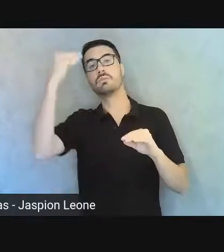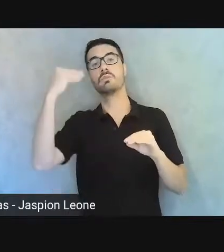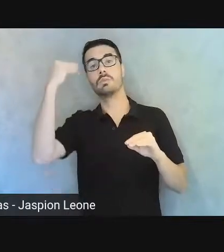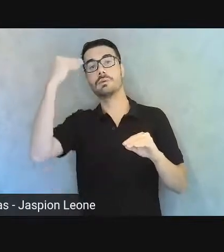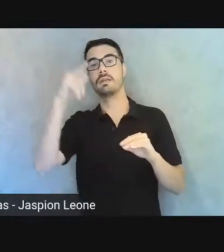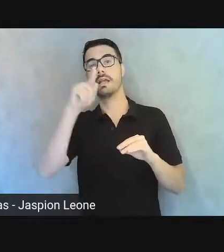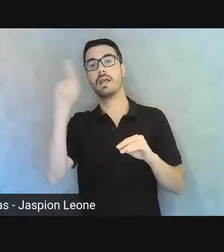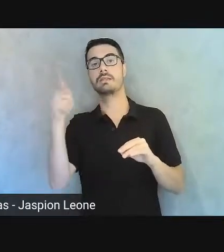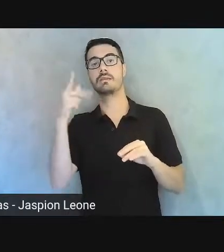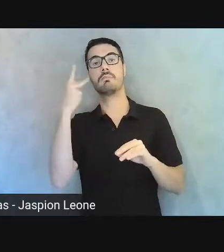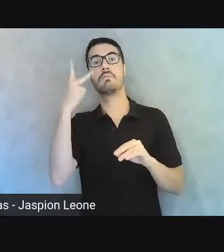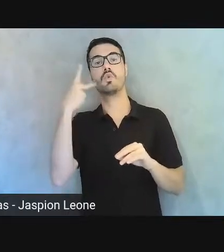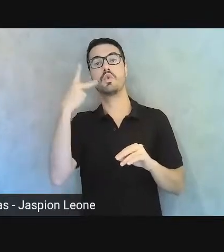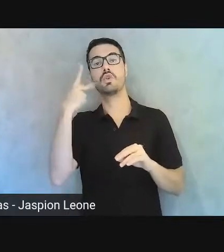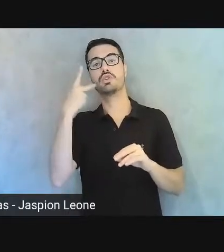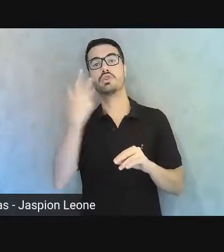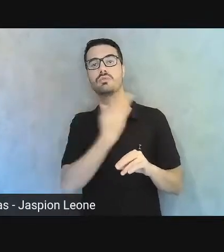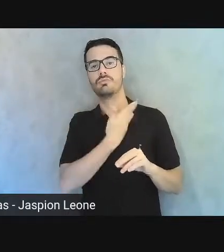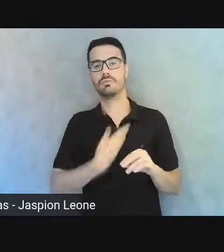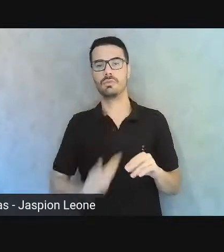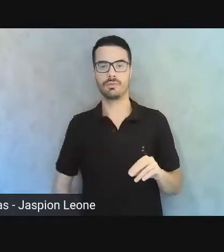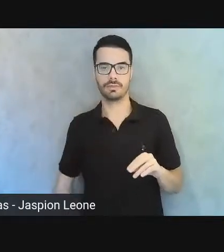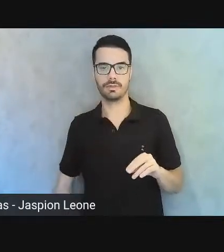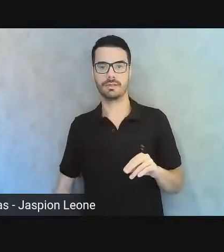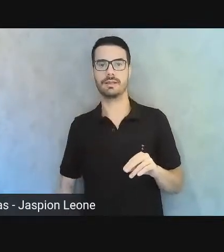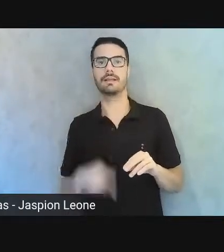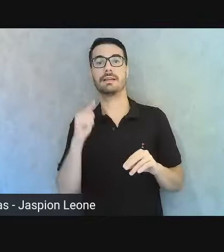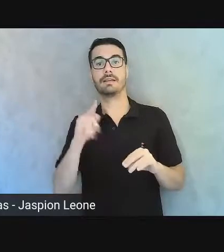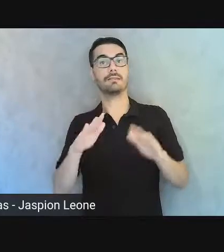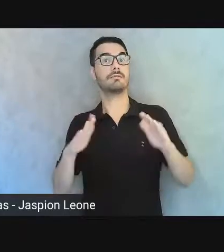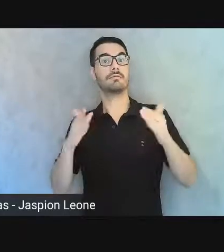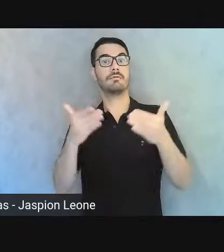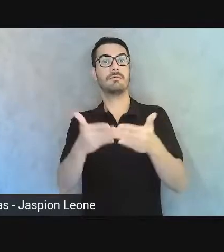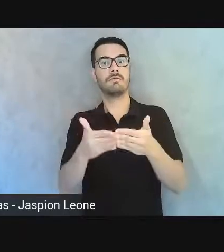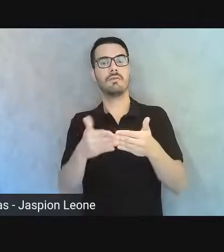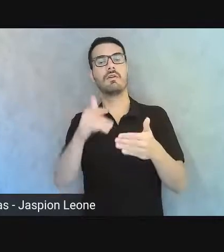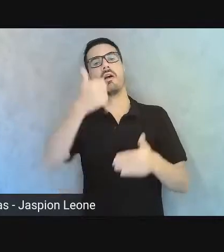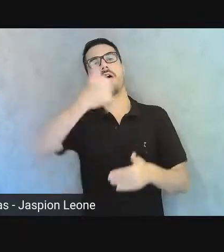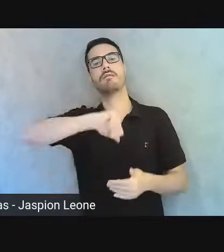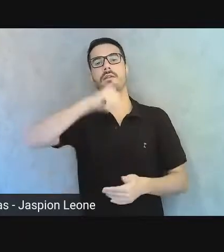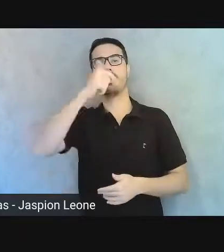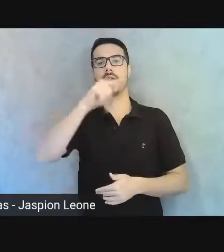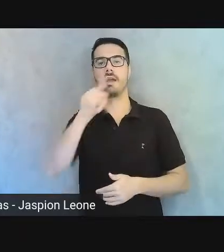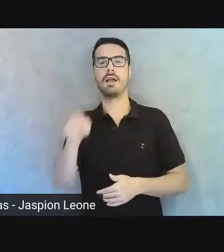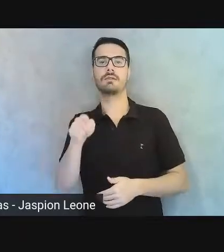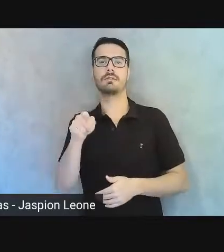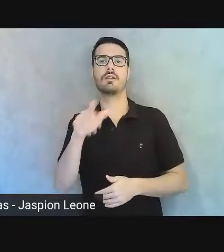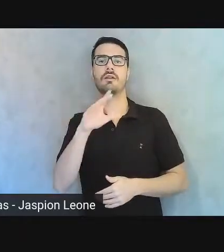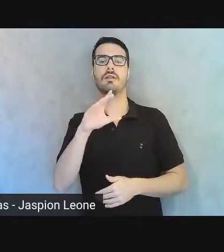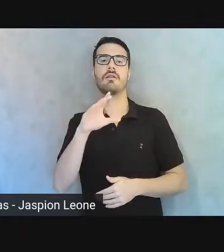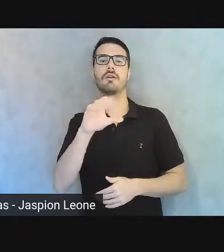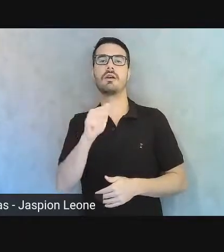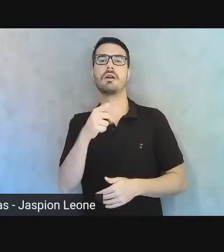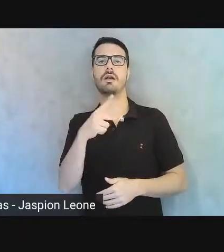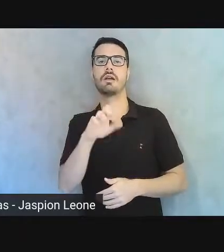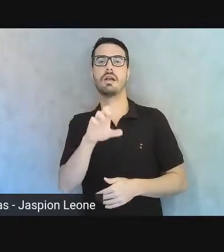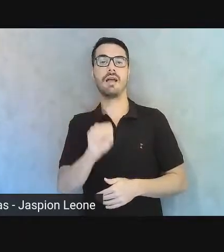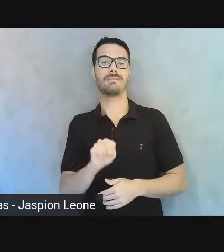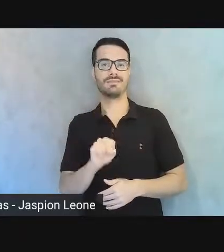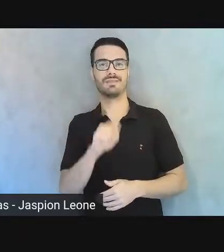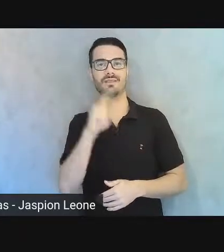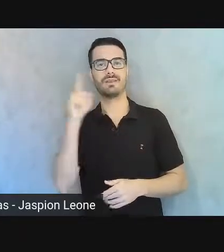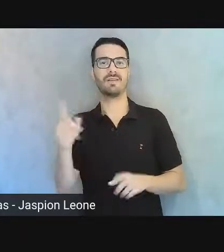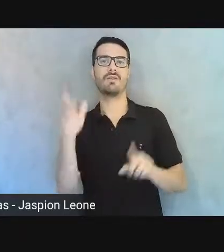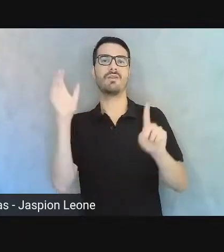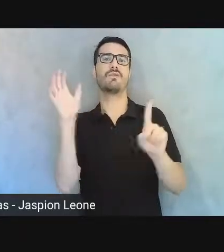outra questão bastante importante levada em consideração agora nas avaliações da CAPES. Quer dizer, o impacto para a sociedade, ele